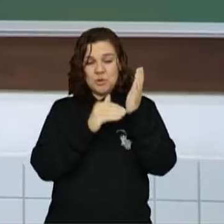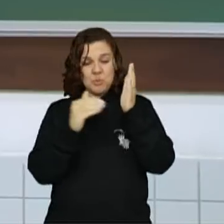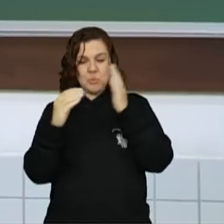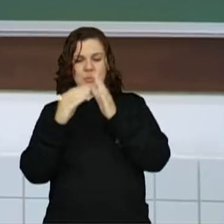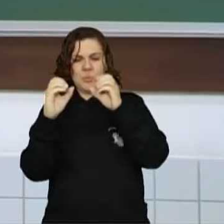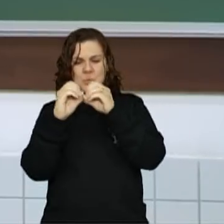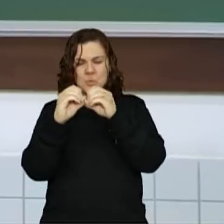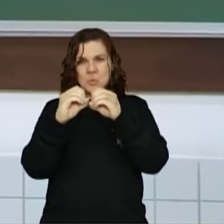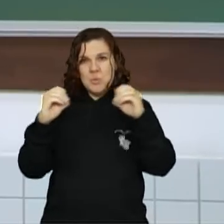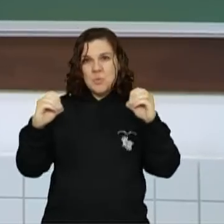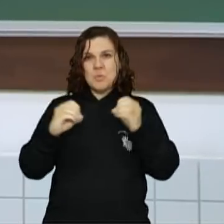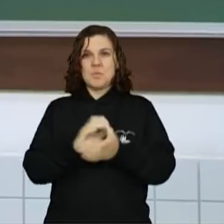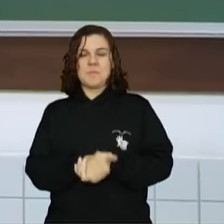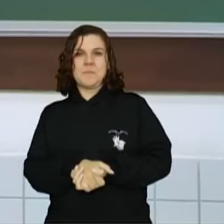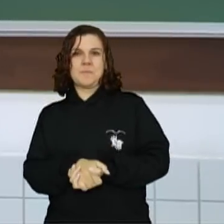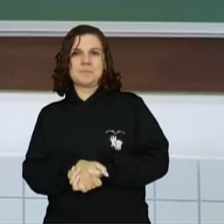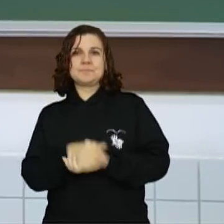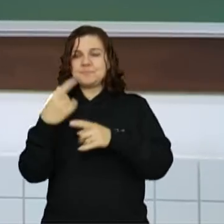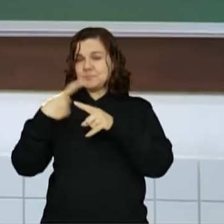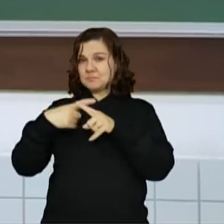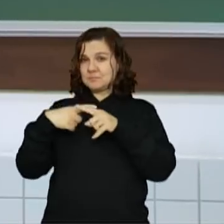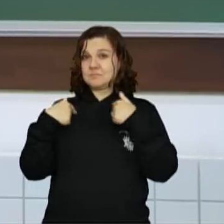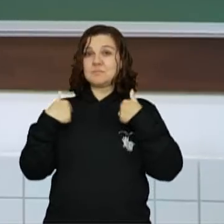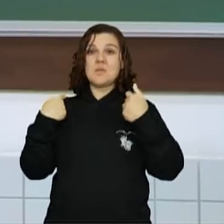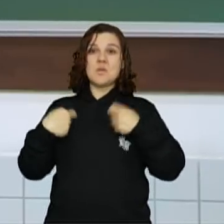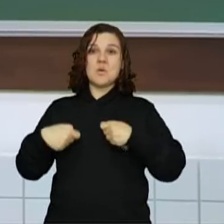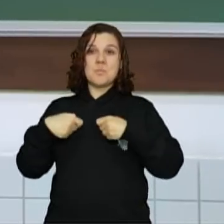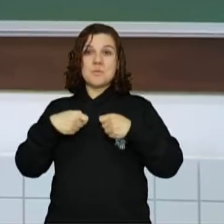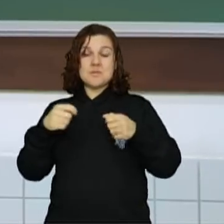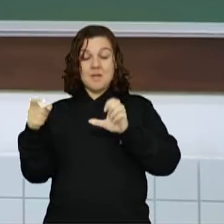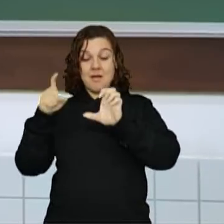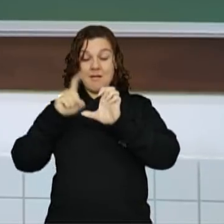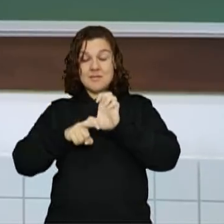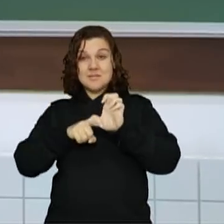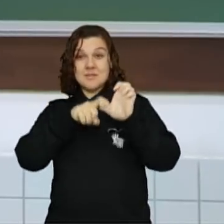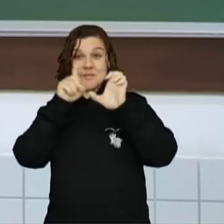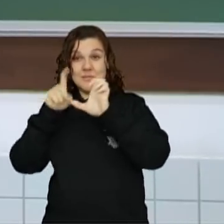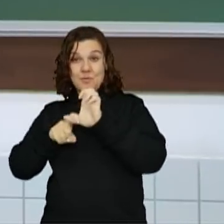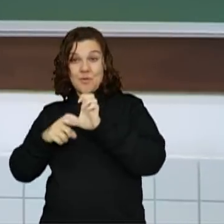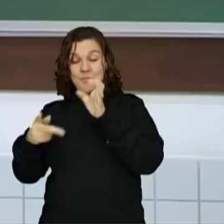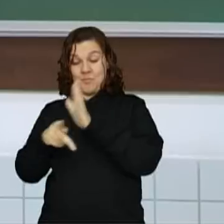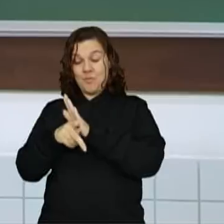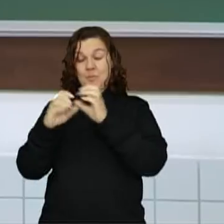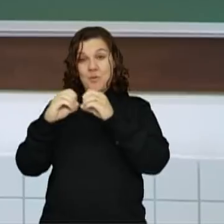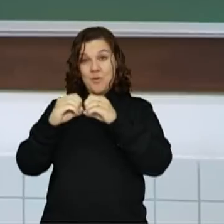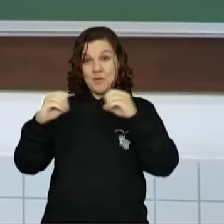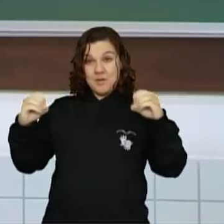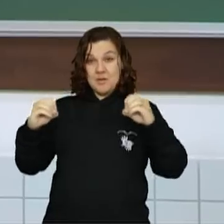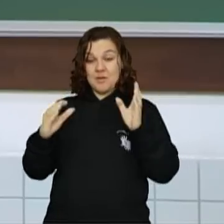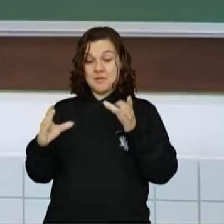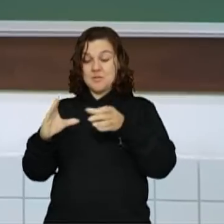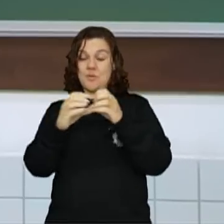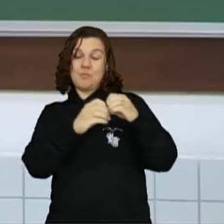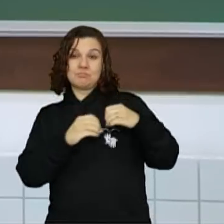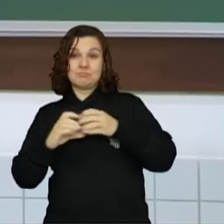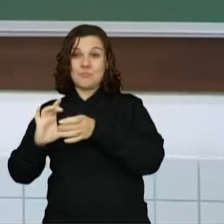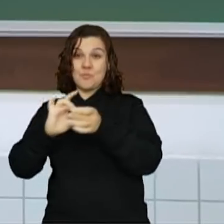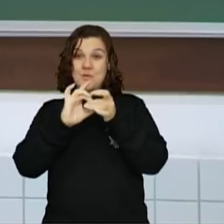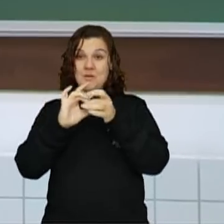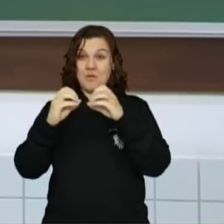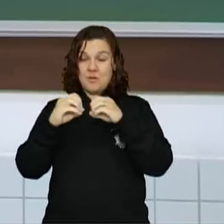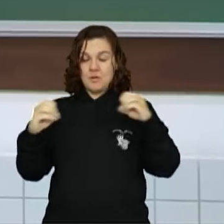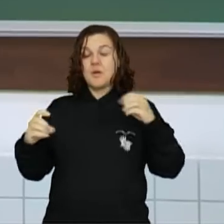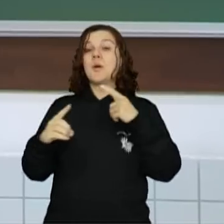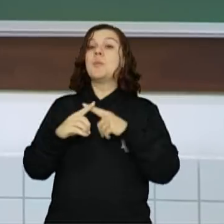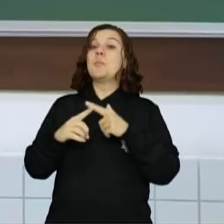analisar uma oração? Por que eu tenho que aprender sobre termos acessórios da oração ou termos integrantes da oração? Por